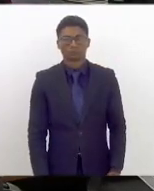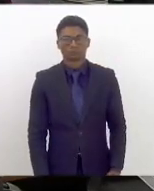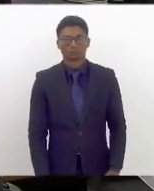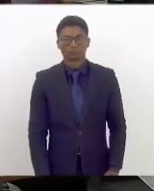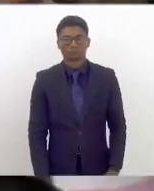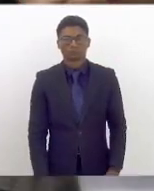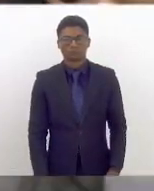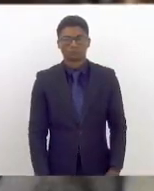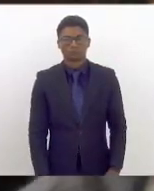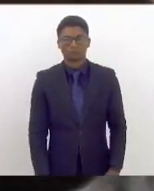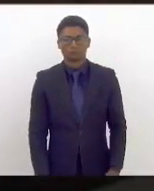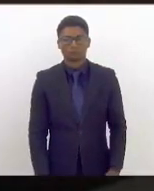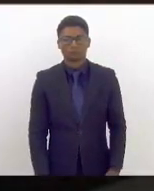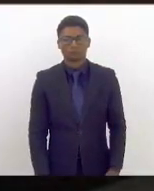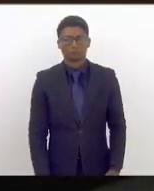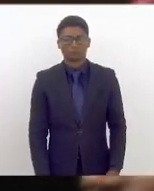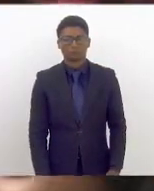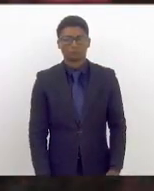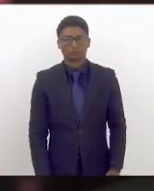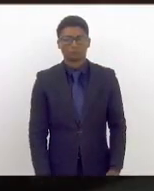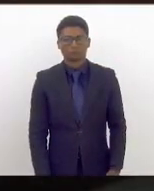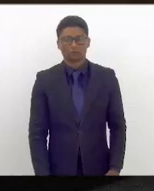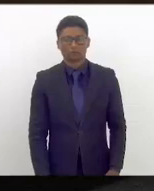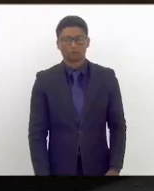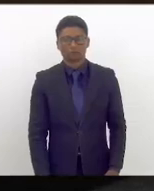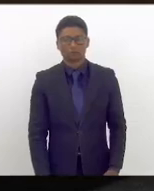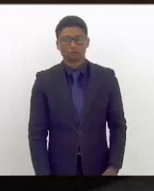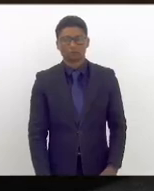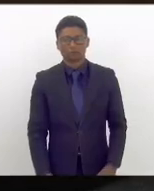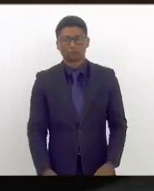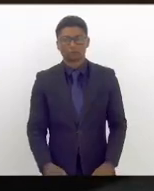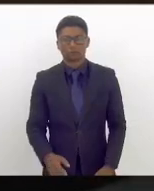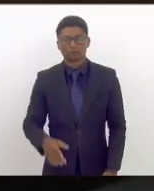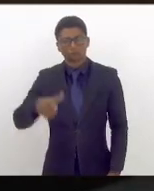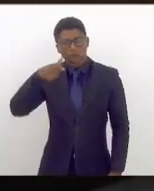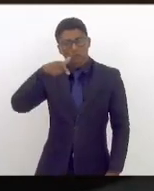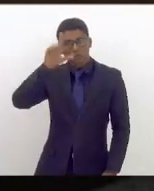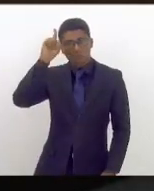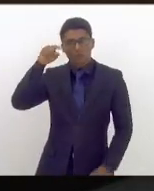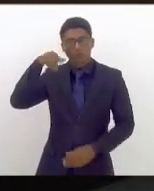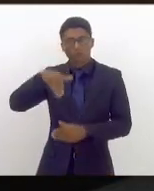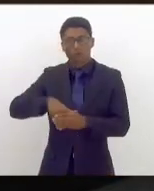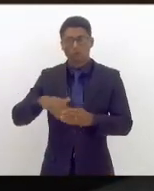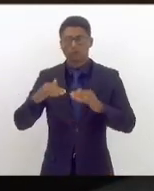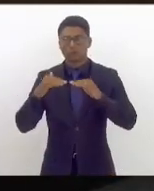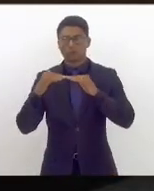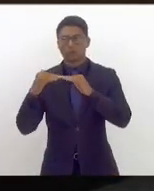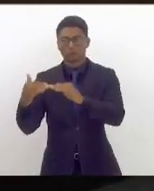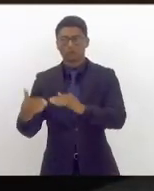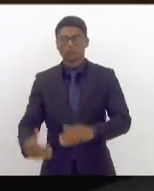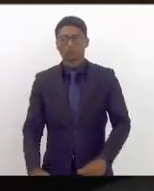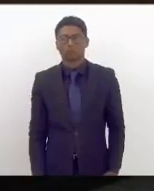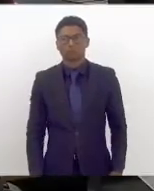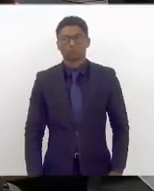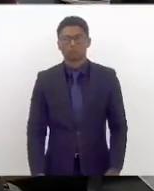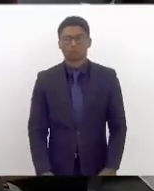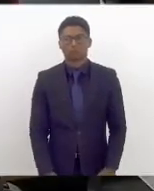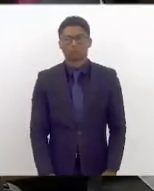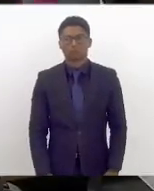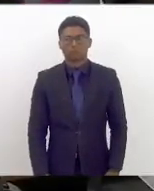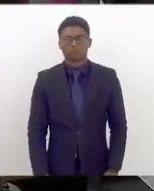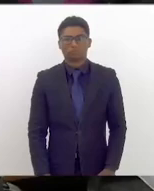vamos acompanhar o voto divergente do deputado Luiz Paulo obviamente tendo que